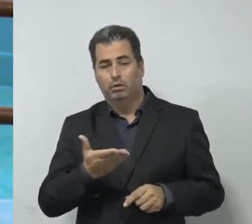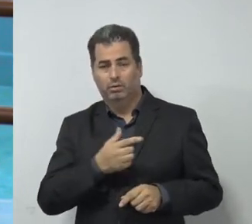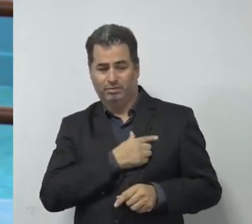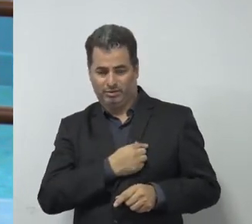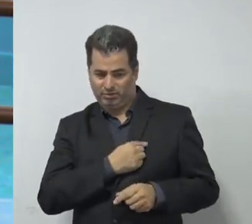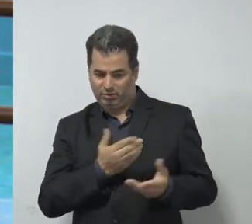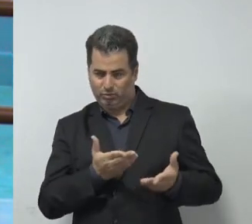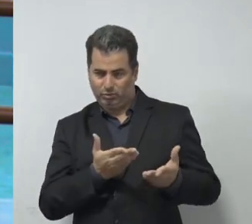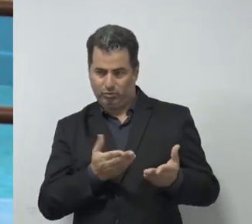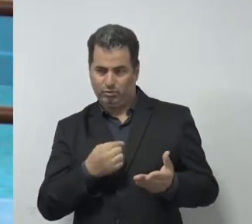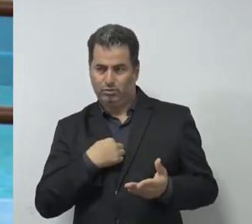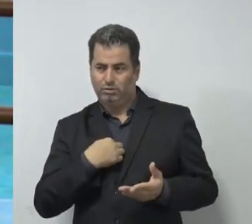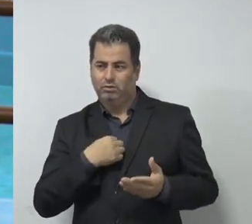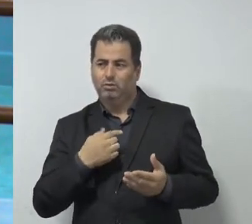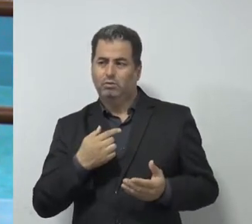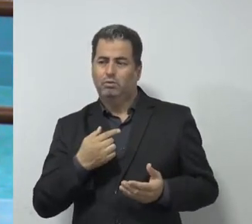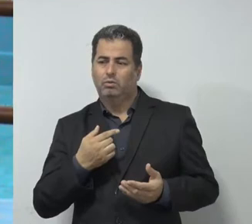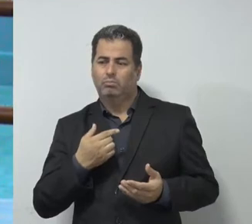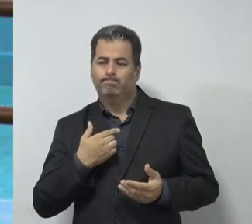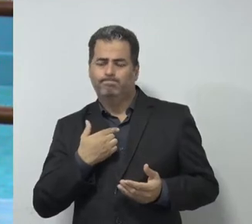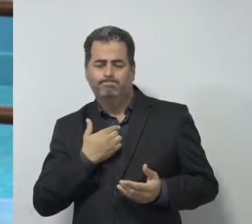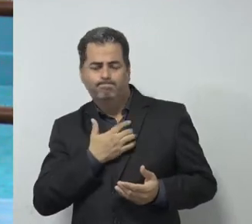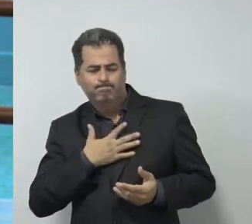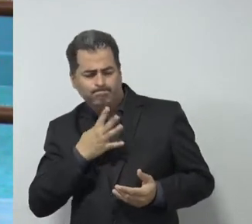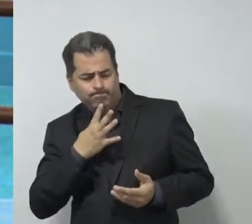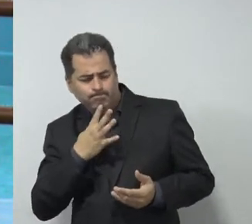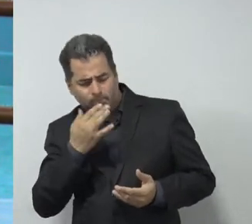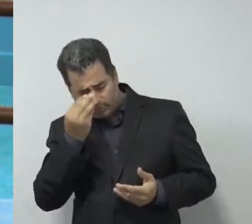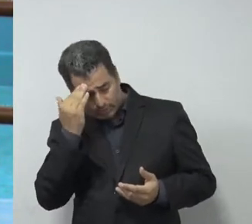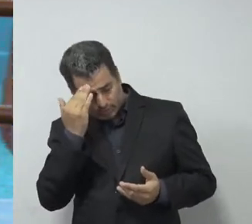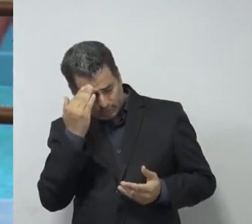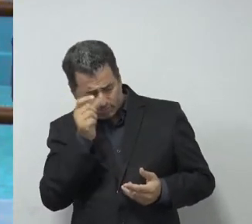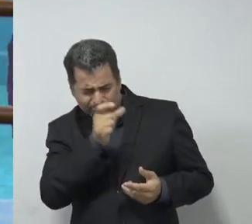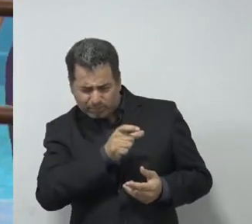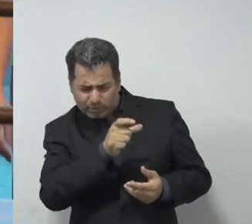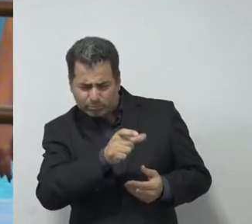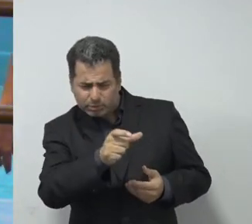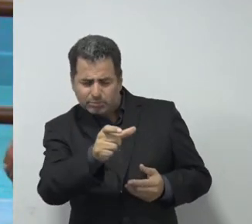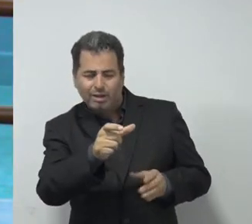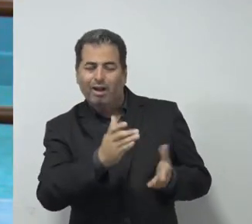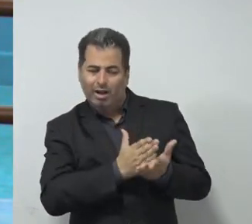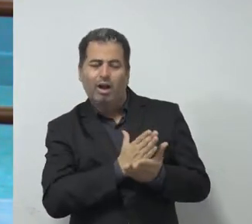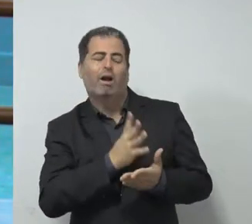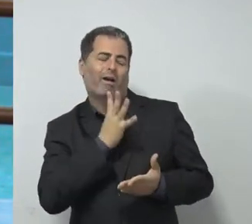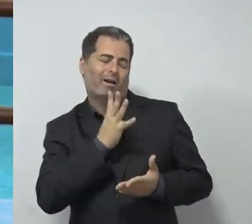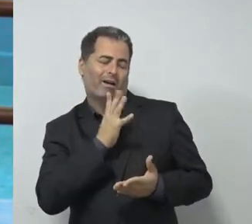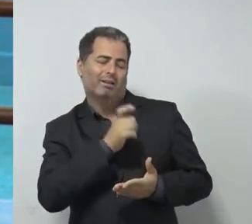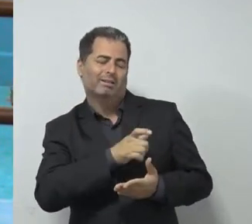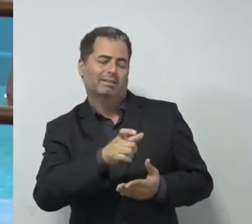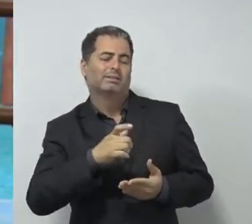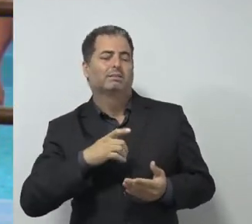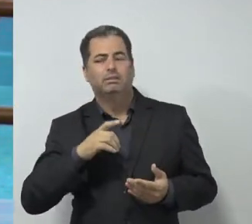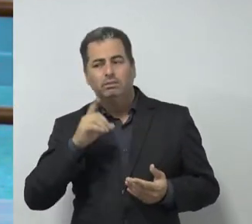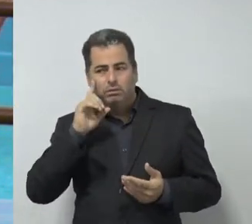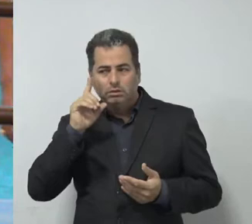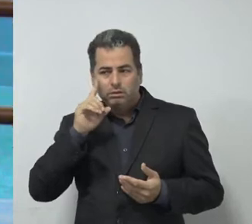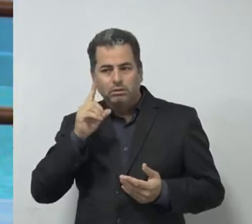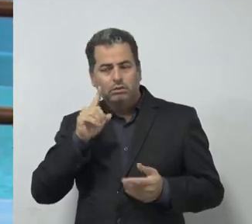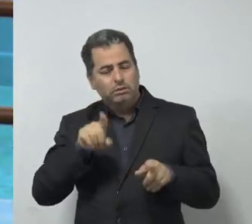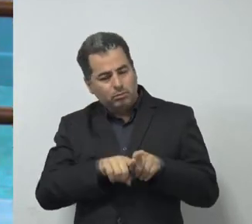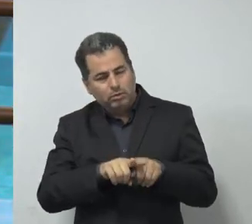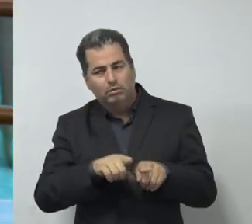de hoje, eu tive a honra de entender também que tem muitas pessoas conhecidas que no seu dia a dia